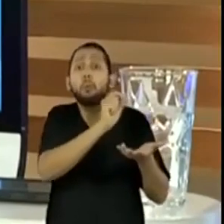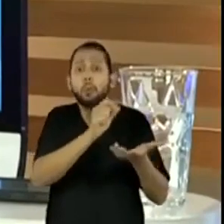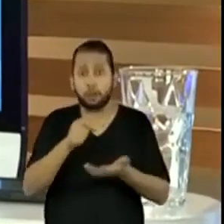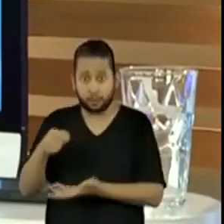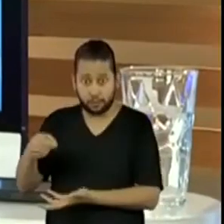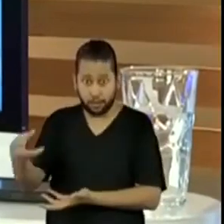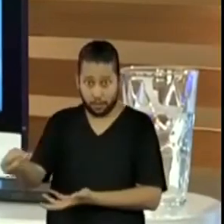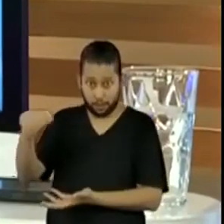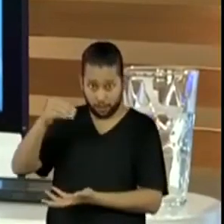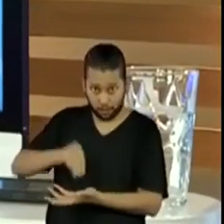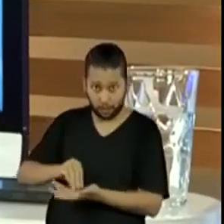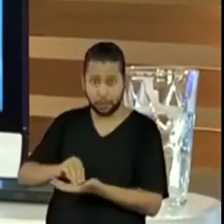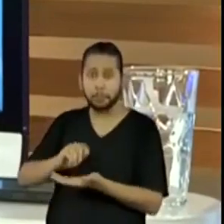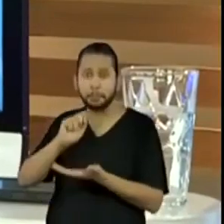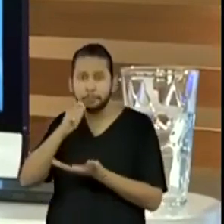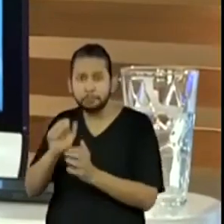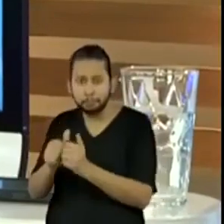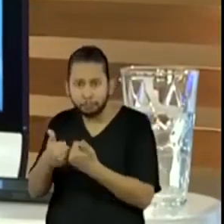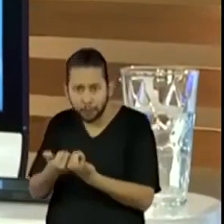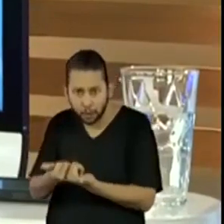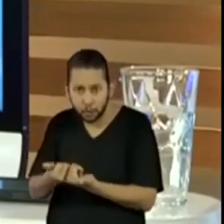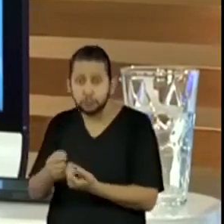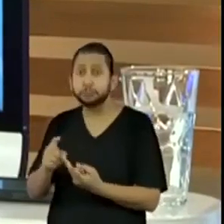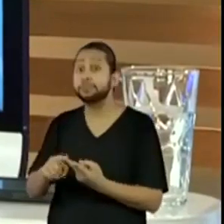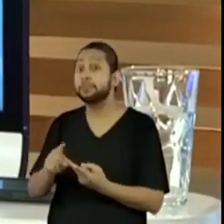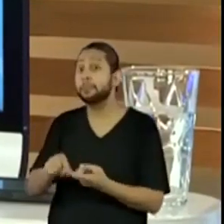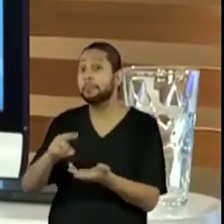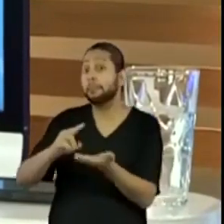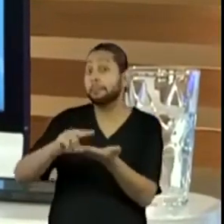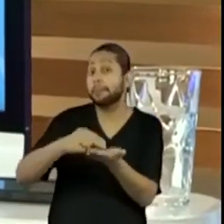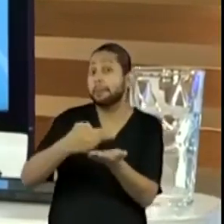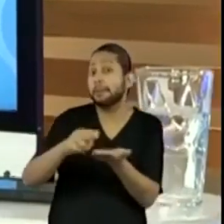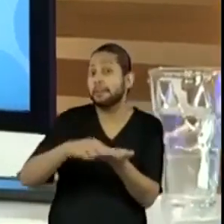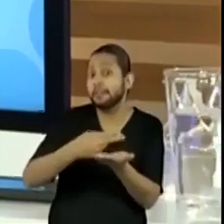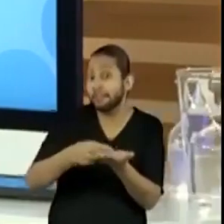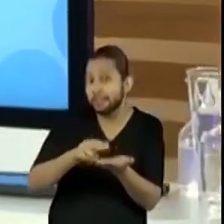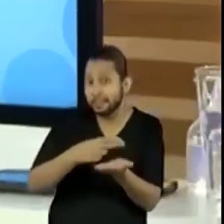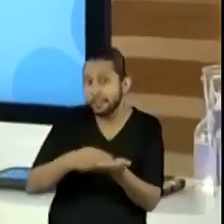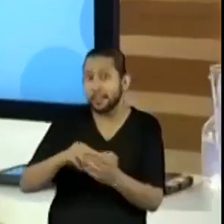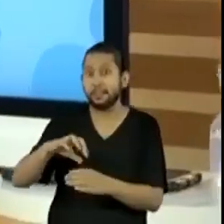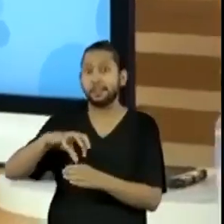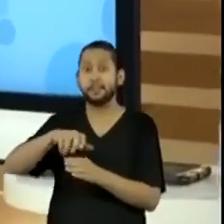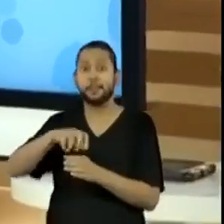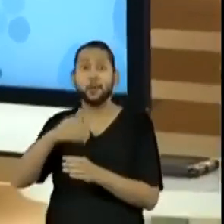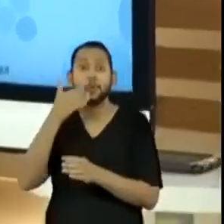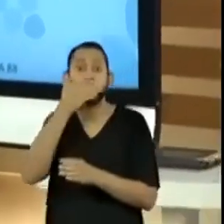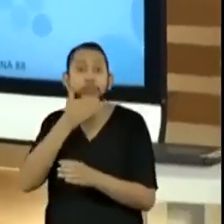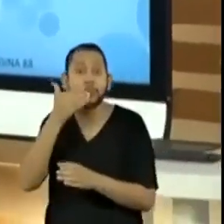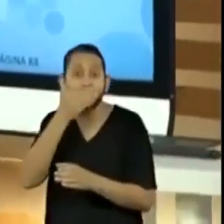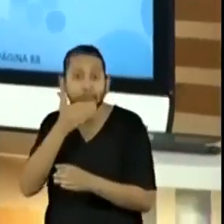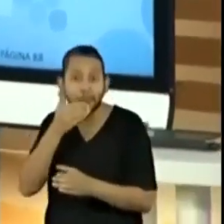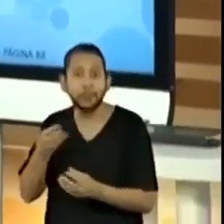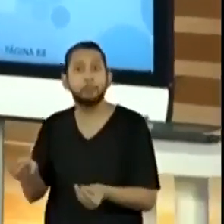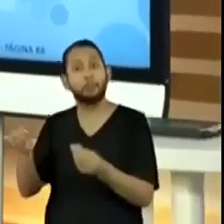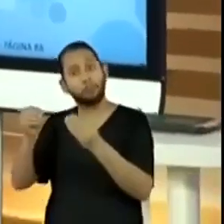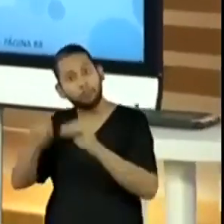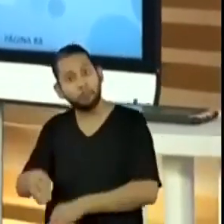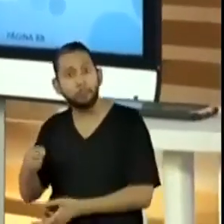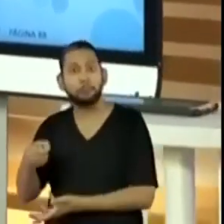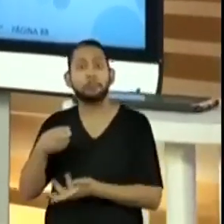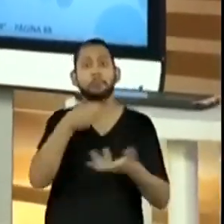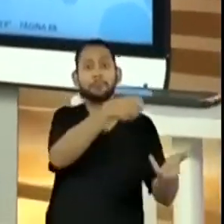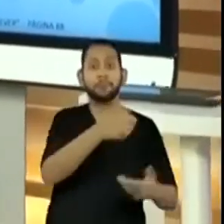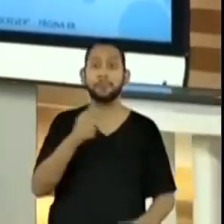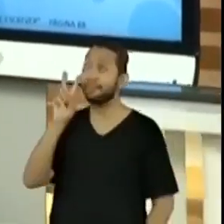pote de geleia e tablete de manteiga. Muito bem. São informações que